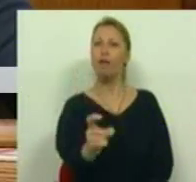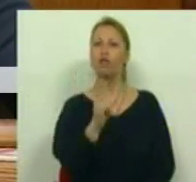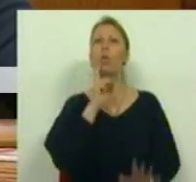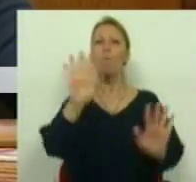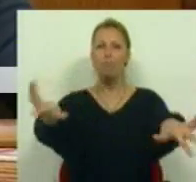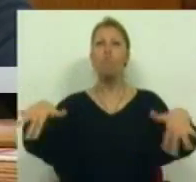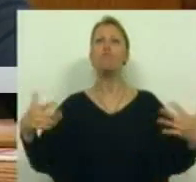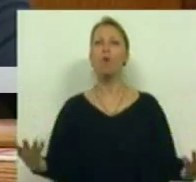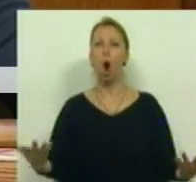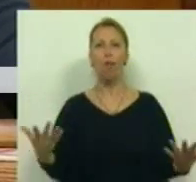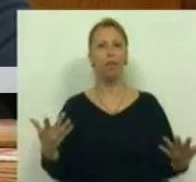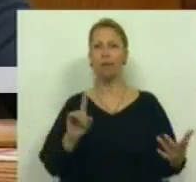mais baratas para se irem encafuar num centro comercial ou, quem sabe, para irem à praia? Senhoras e senhores deputados,